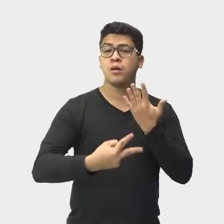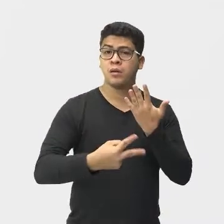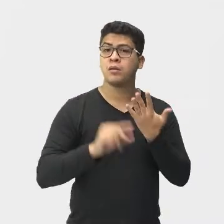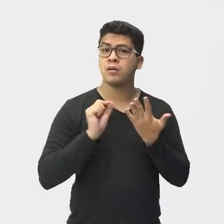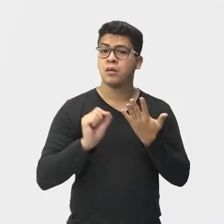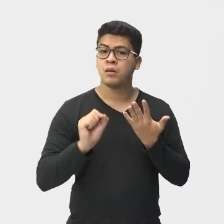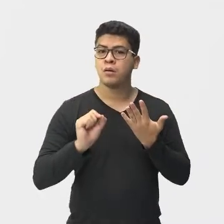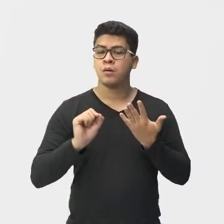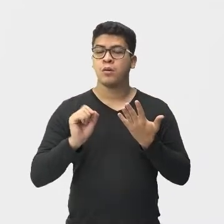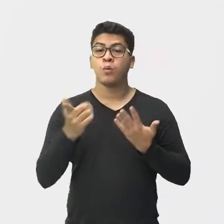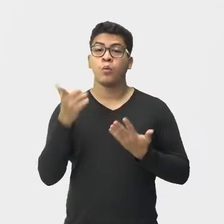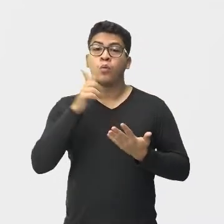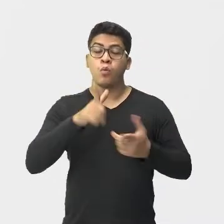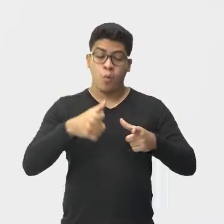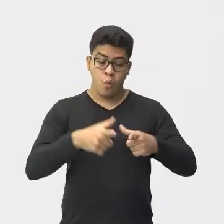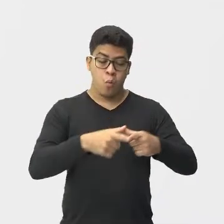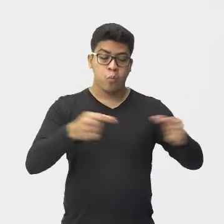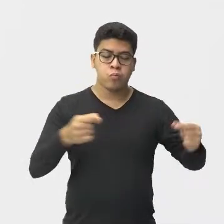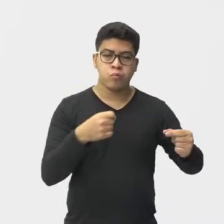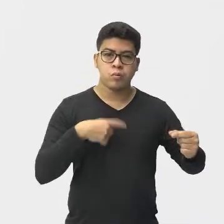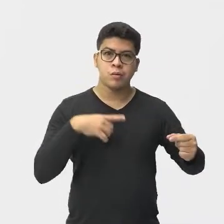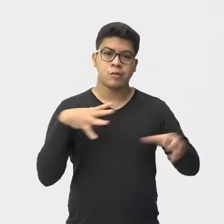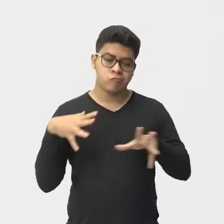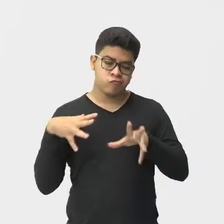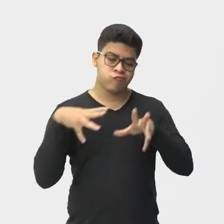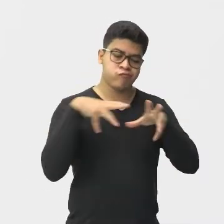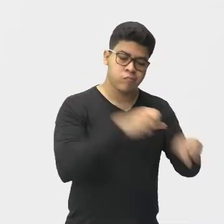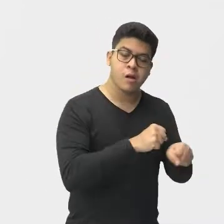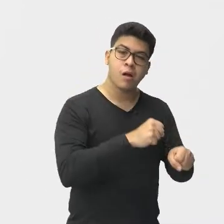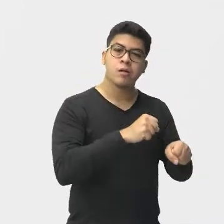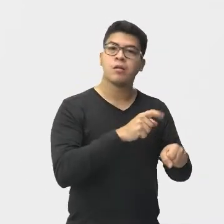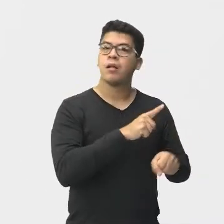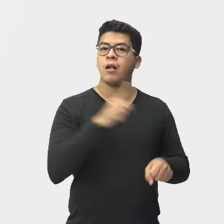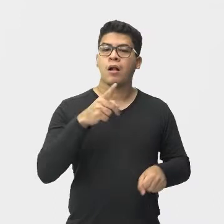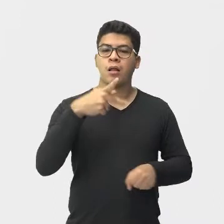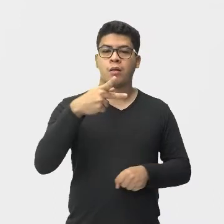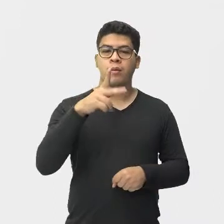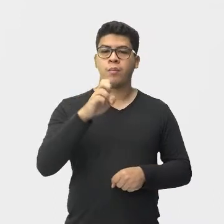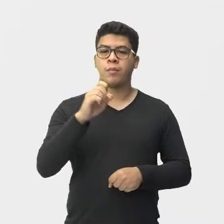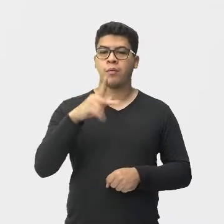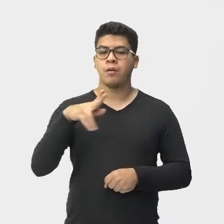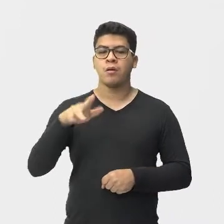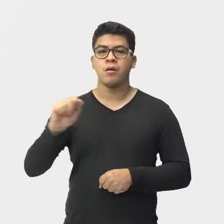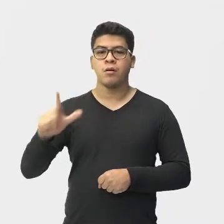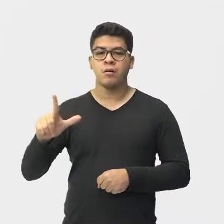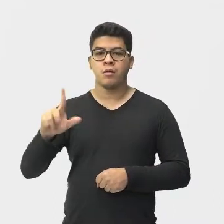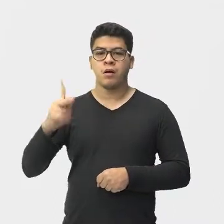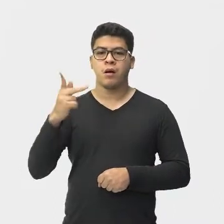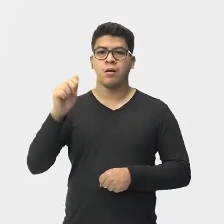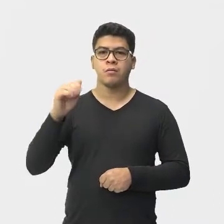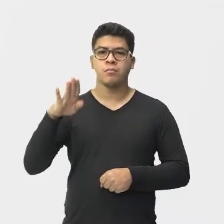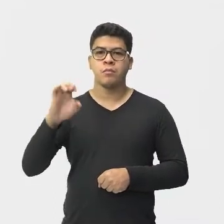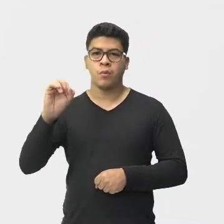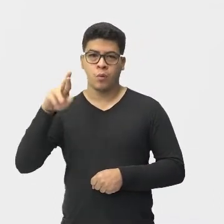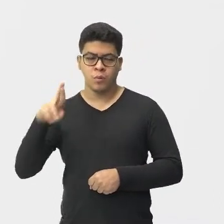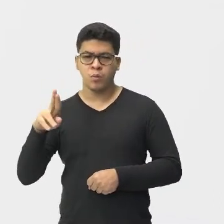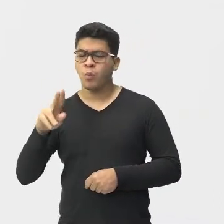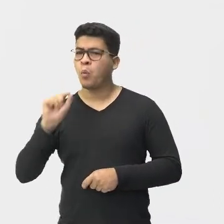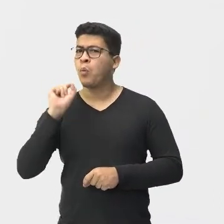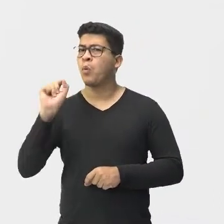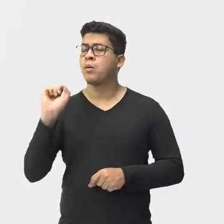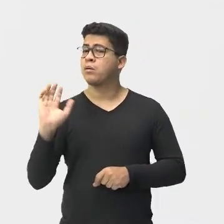imediata do ataque japonês à base naval americana de Pearl Harbor? O que foi que houve, gente, depois